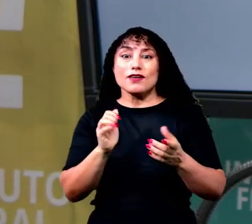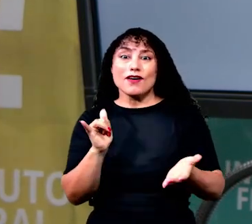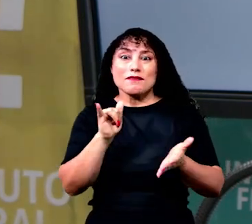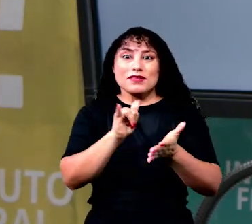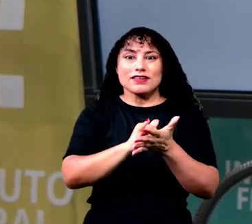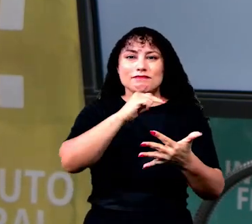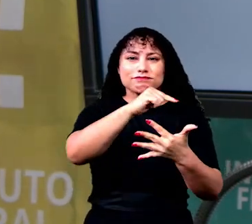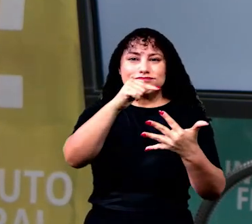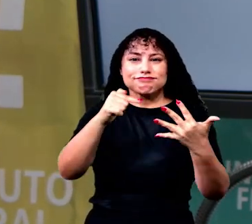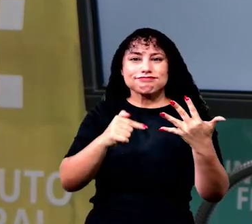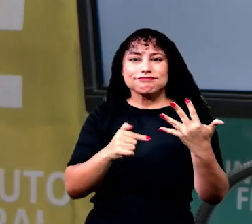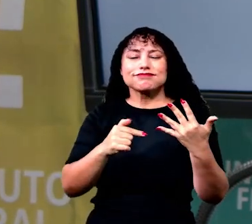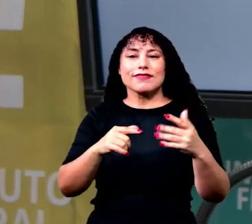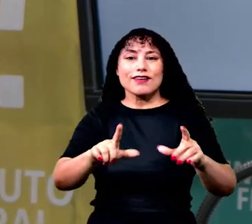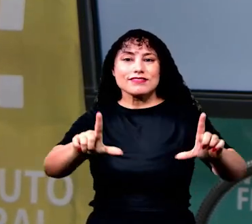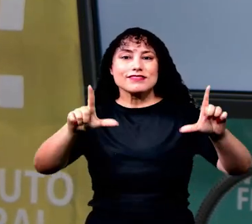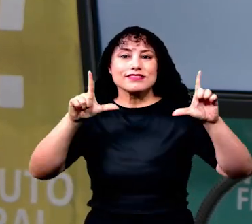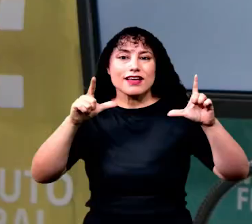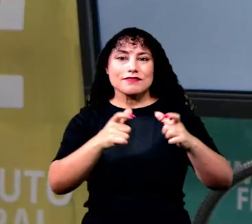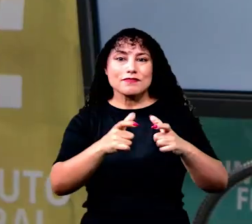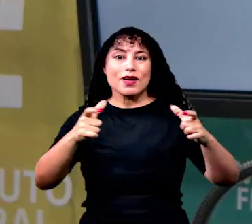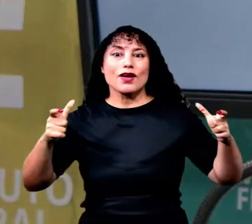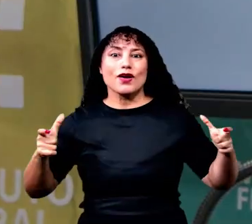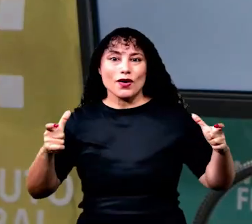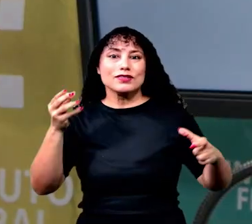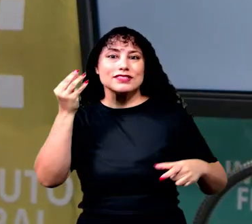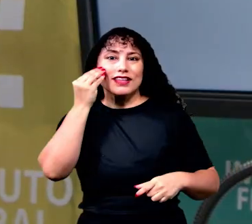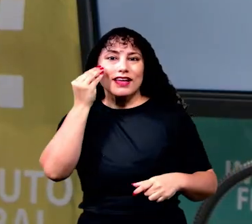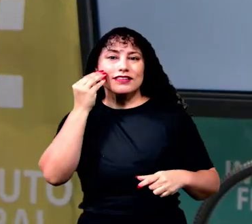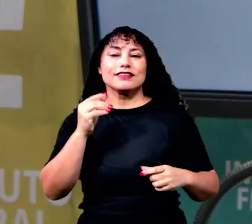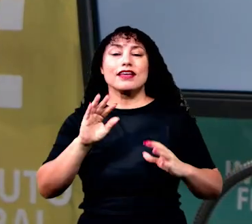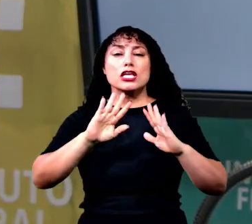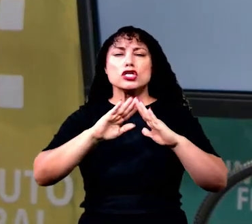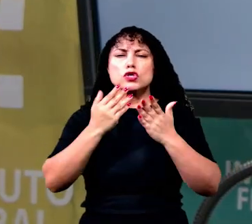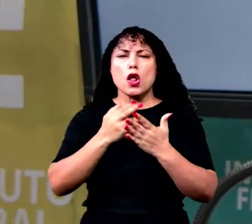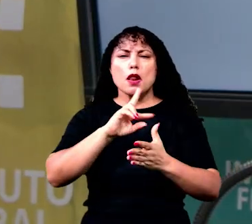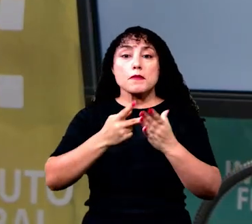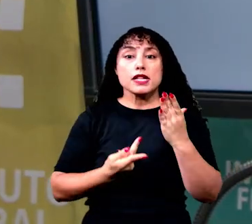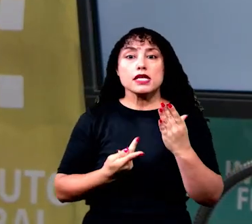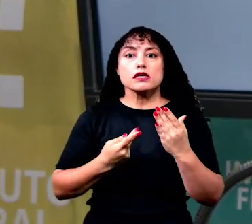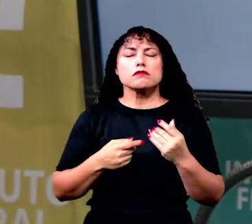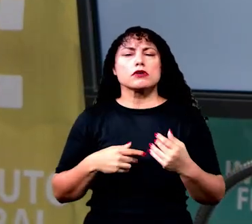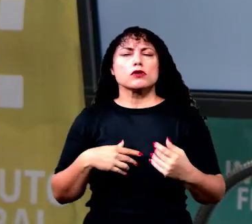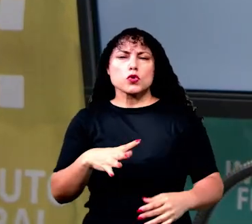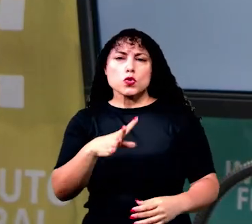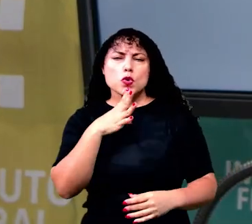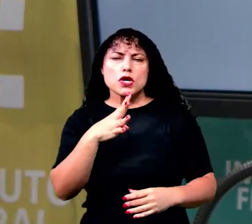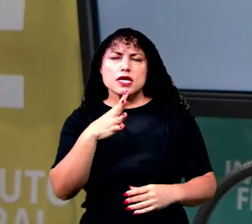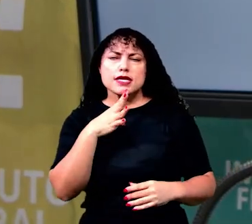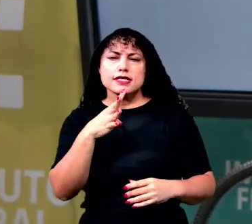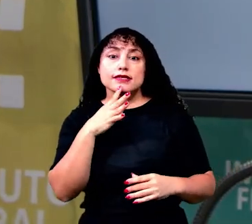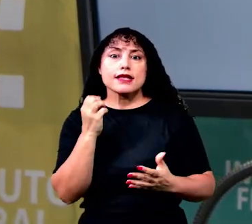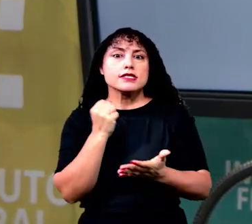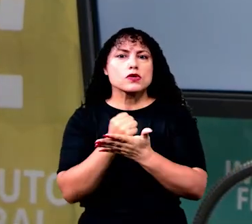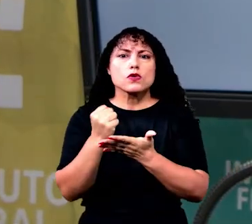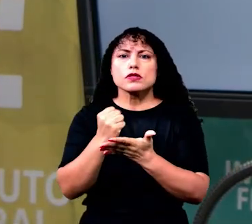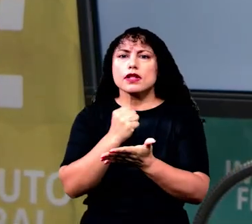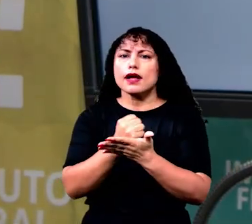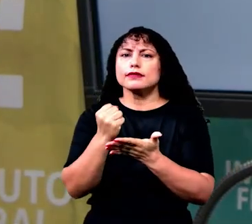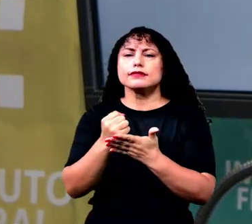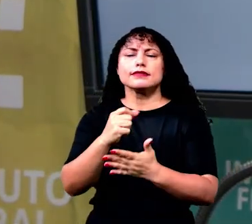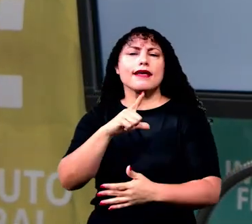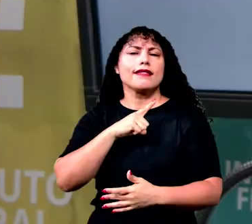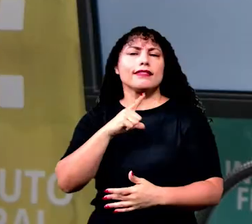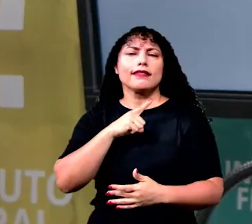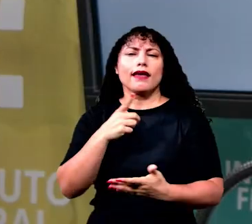tipo TOEFL, esses assim, é um destaque muito maior. Tem muita escola bilíngue de prestígio que eles contratam